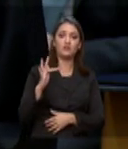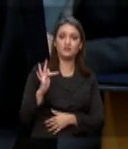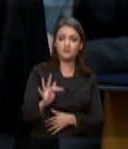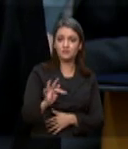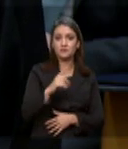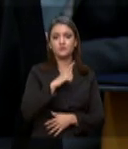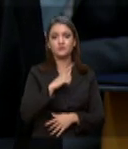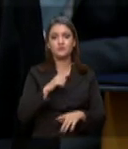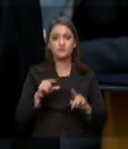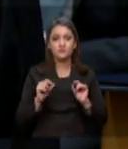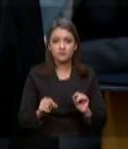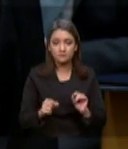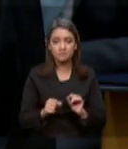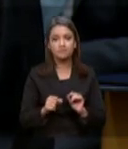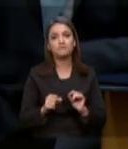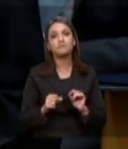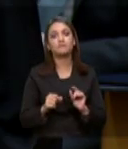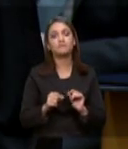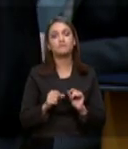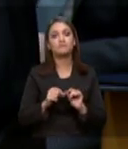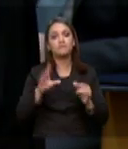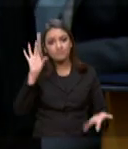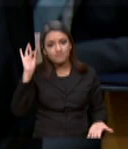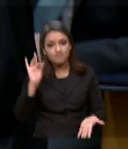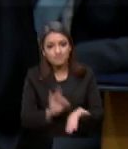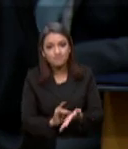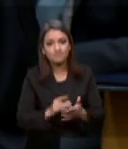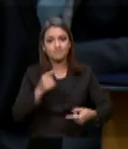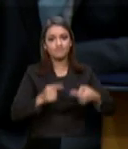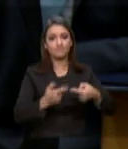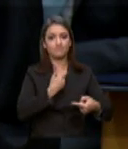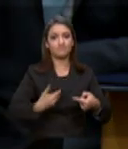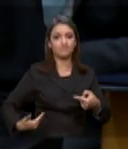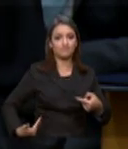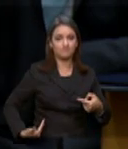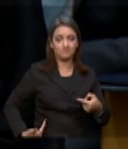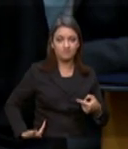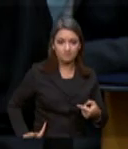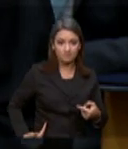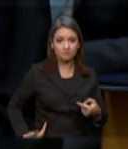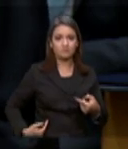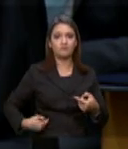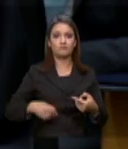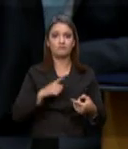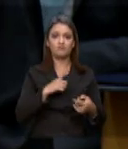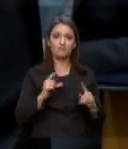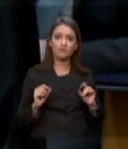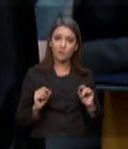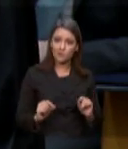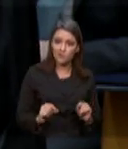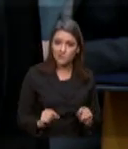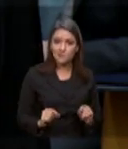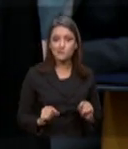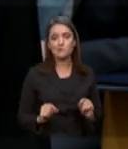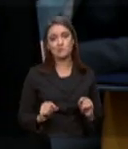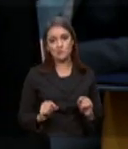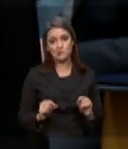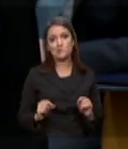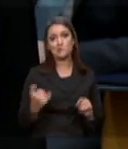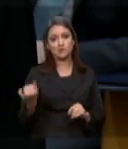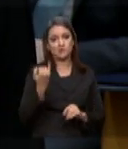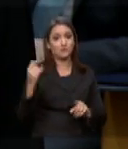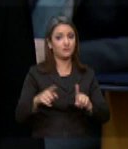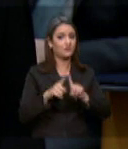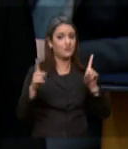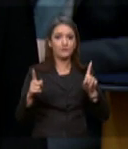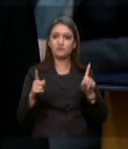bem disse a eminente ministra relatora, efetiva da política pública de Estado em vigor, consolidada e essencial, mas atualmente